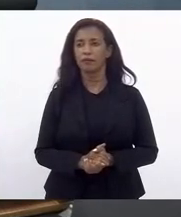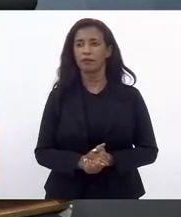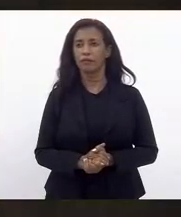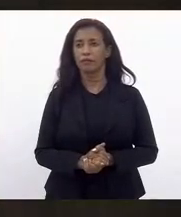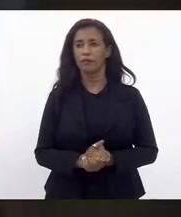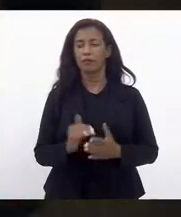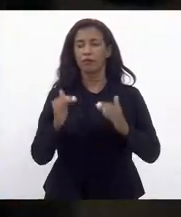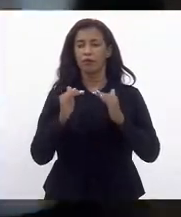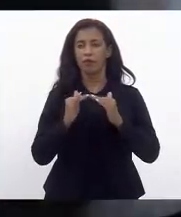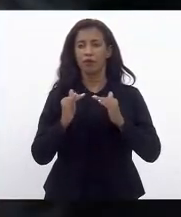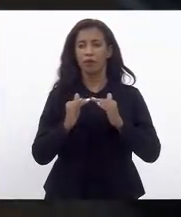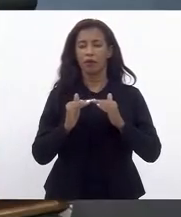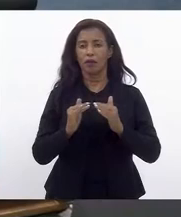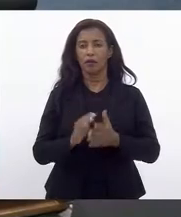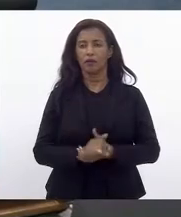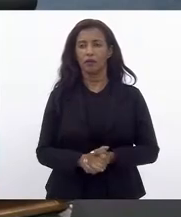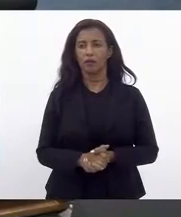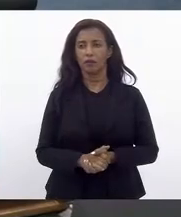Favorável.